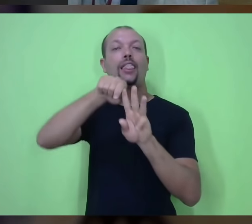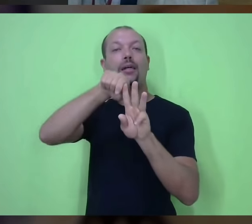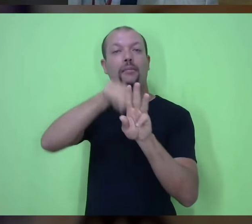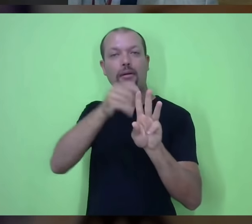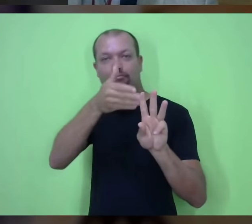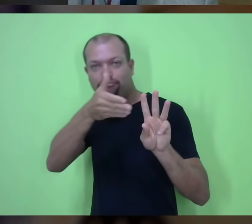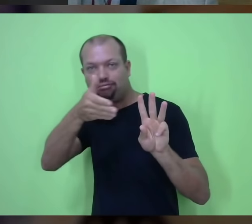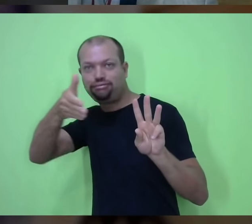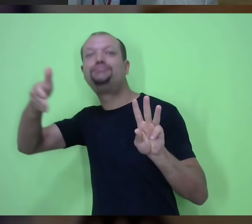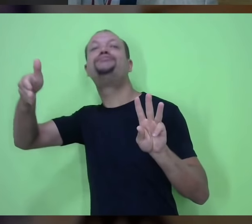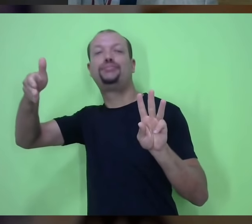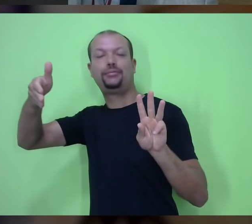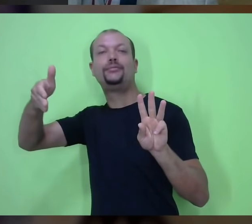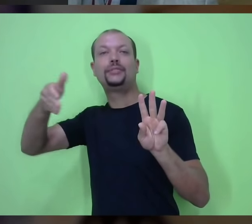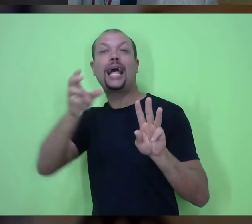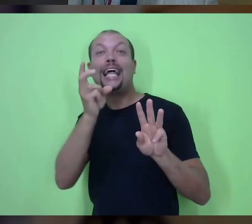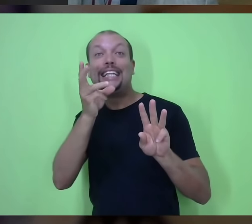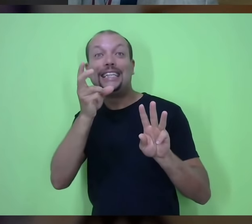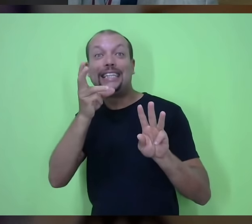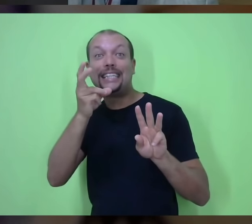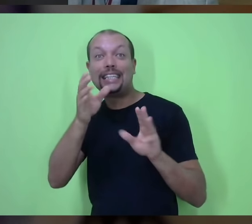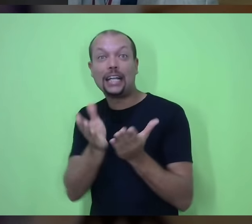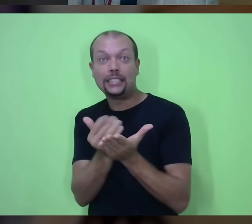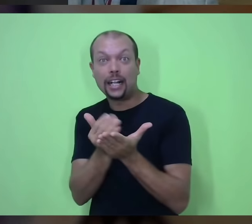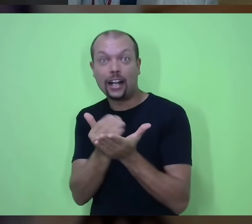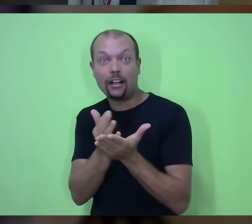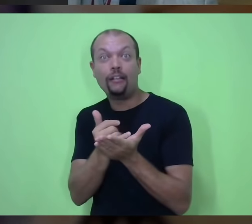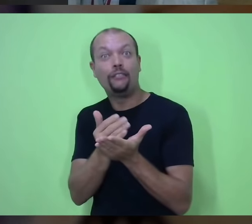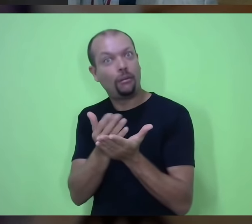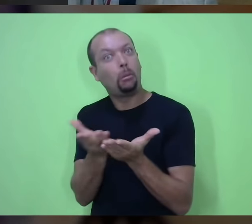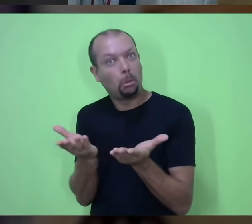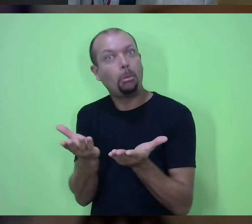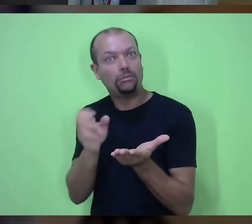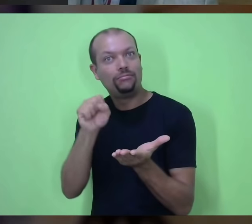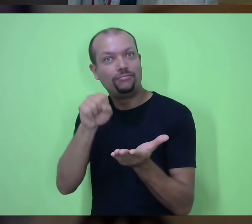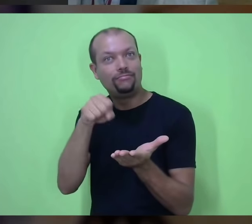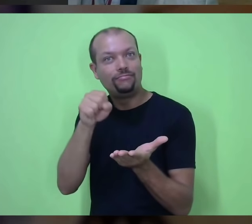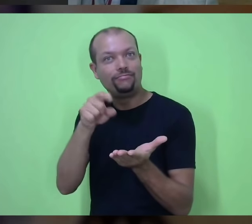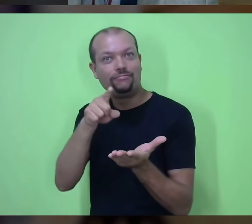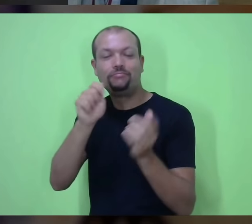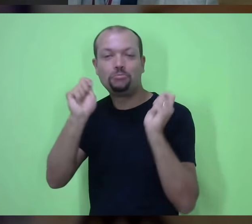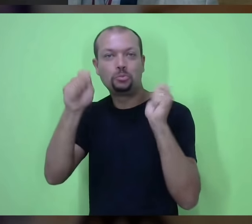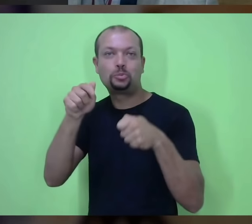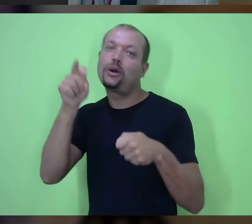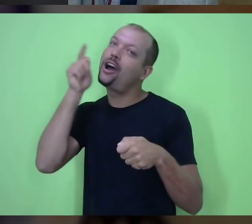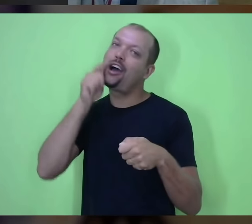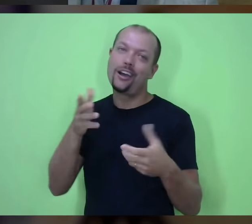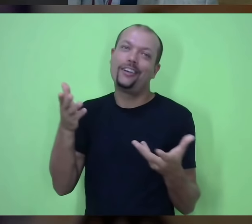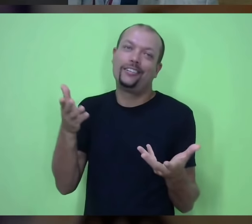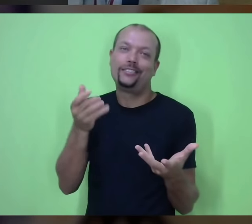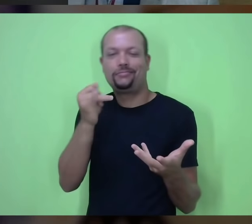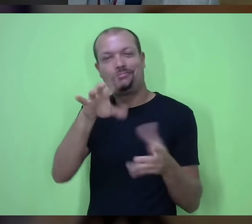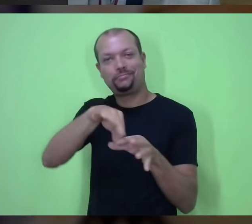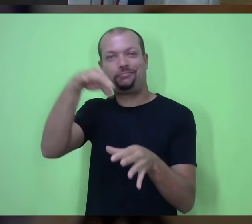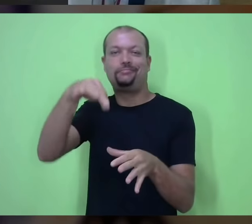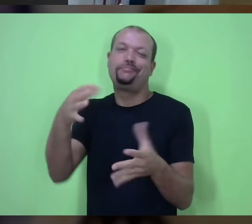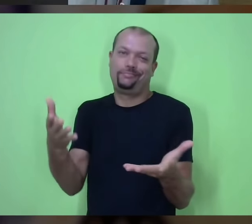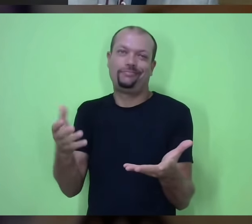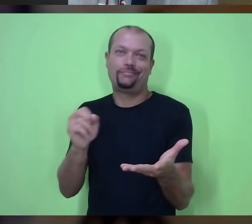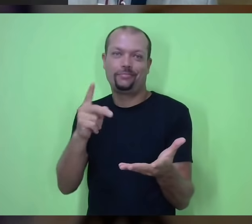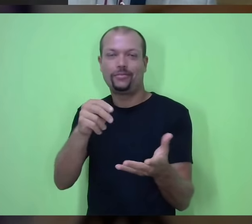desse trimestre 13 livros, um para cada uma das nossas lições, 13 livros, e você, se for